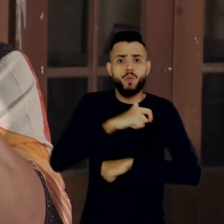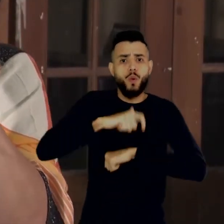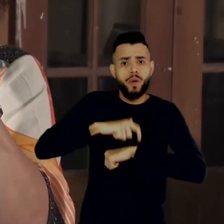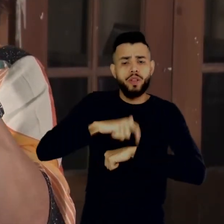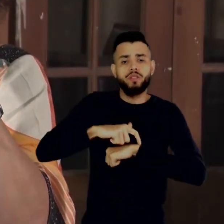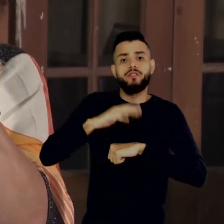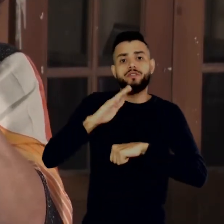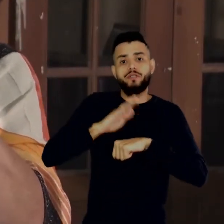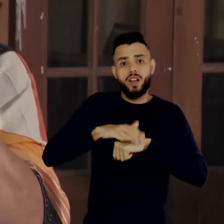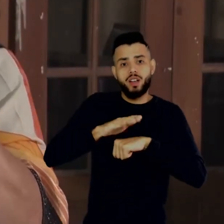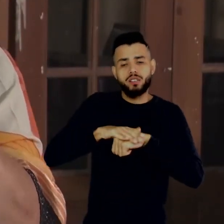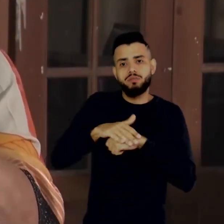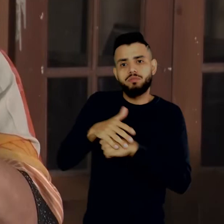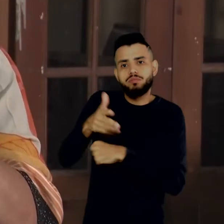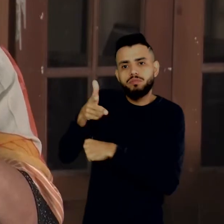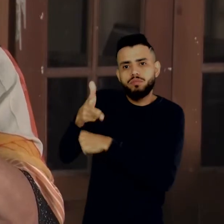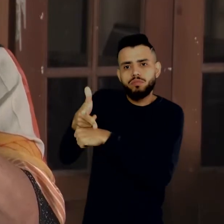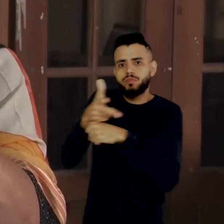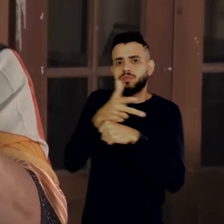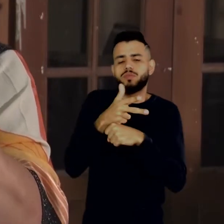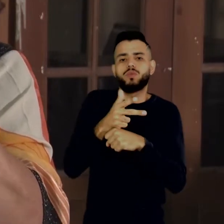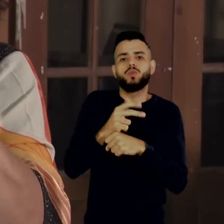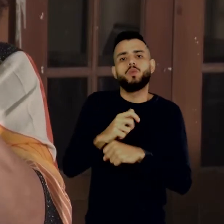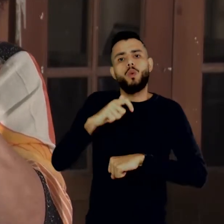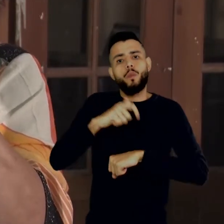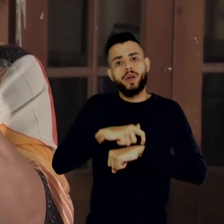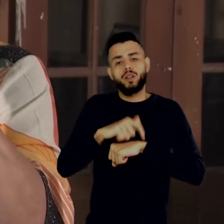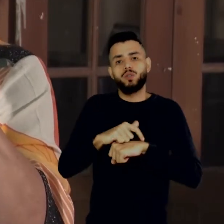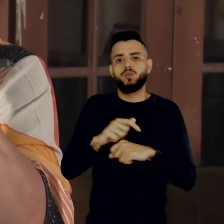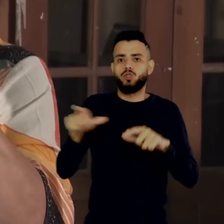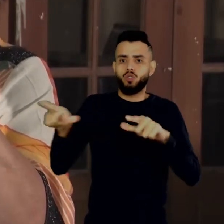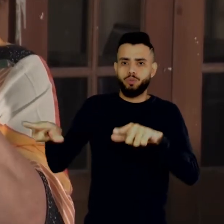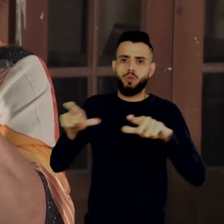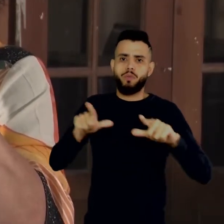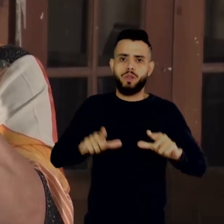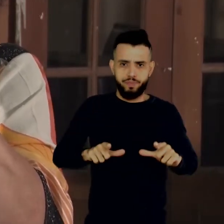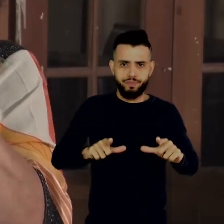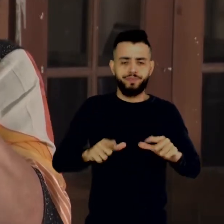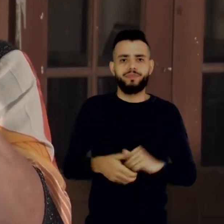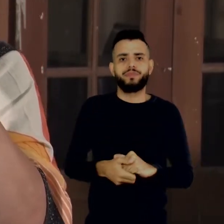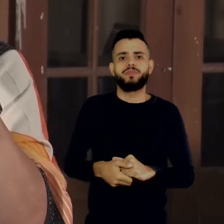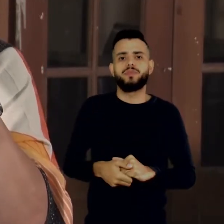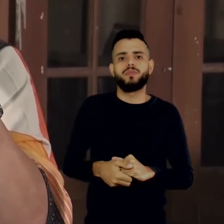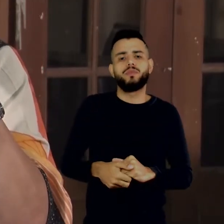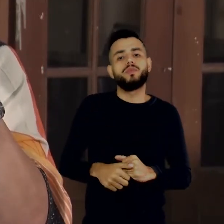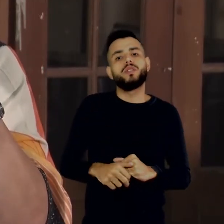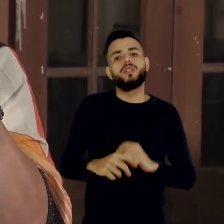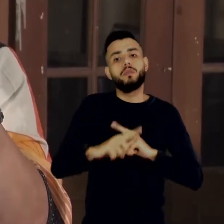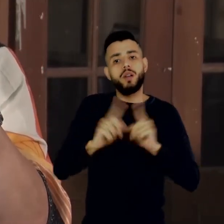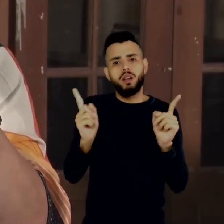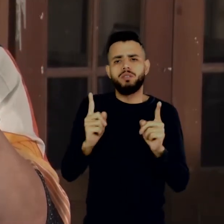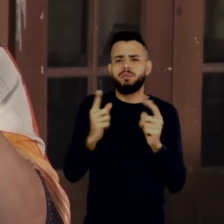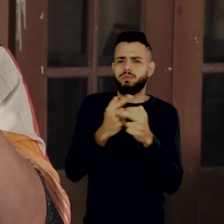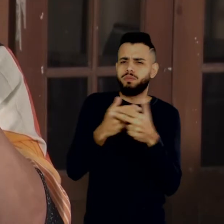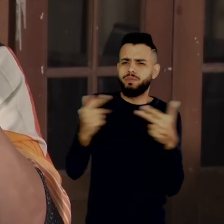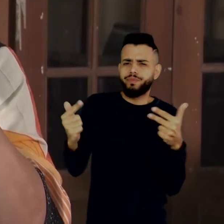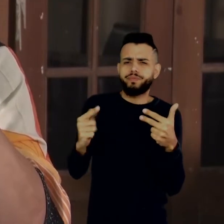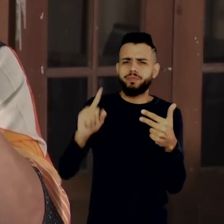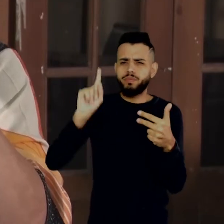sua matrícula até o momento que ele recebe seu diploma. E aí eu trago uma questão que eu acho que já é um pouco a